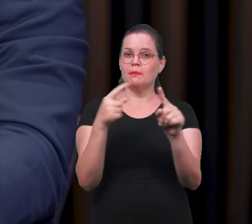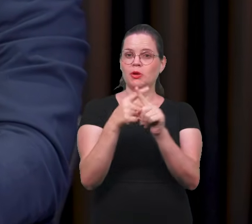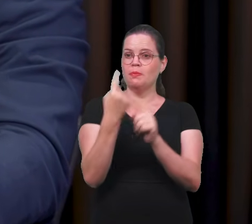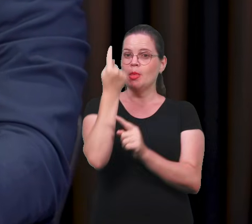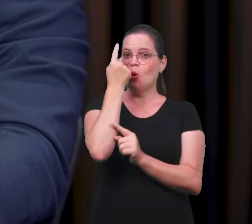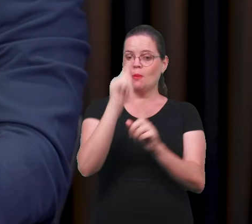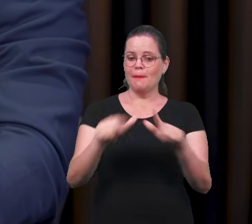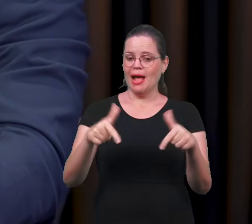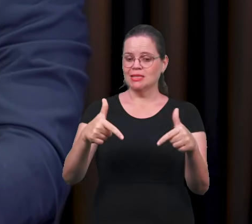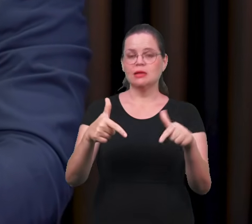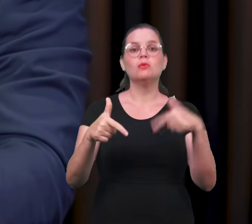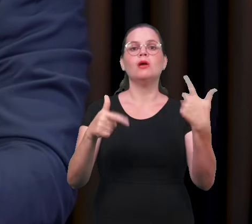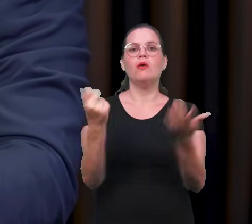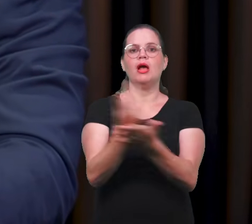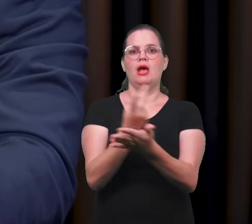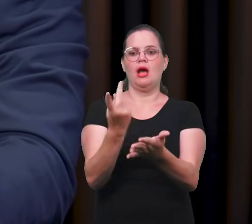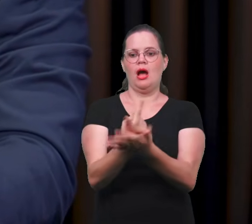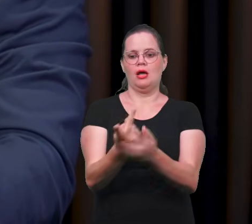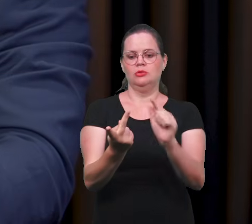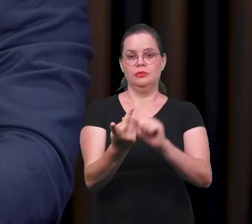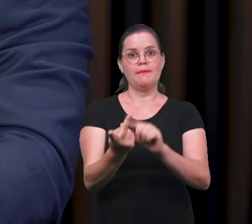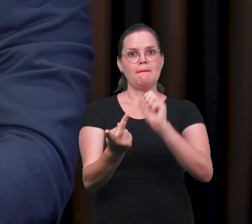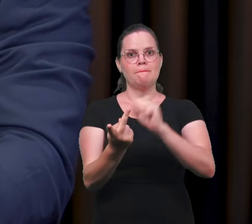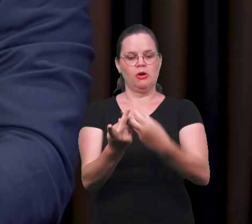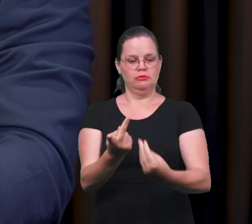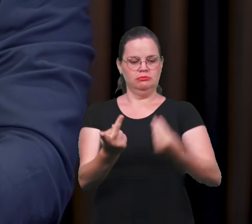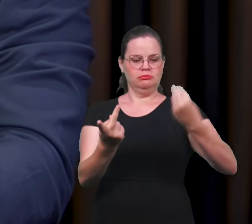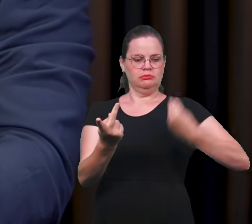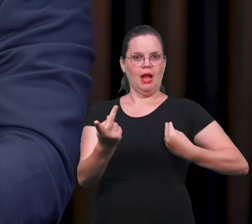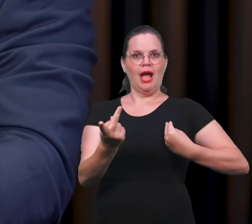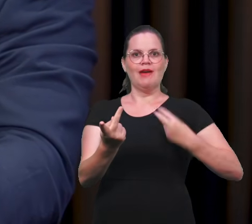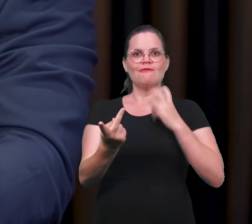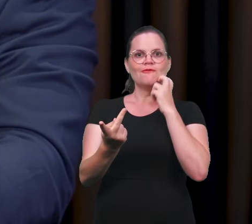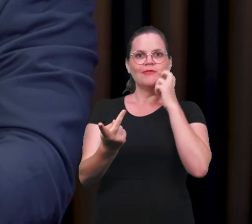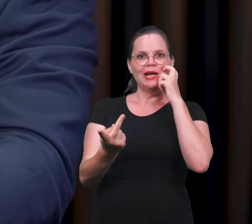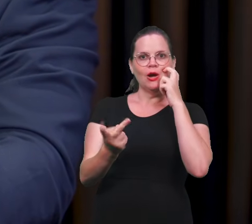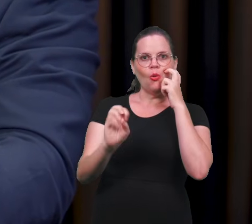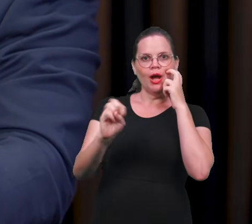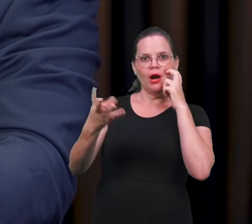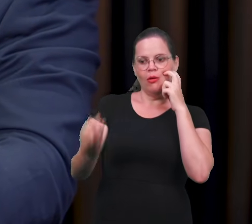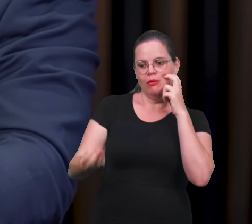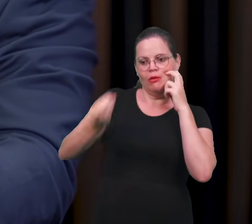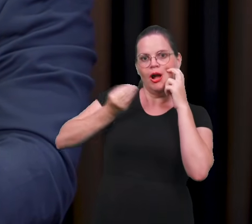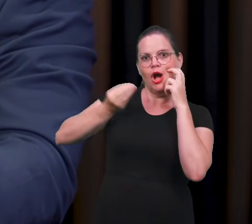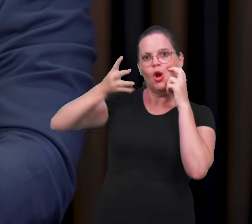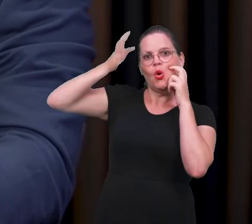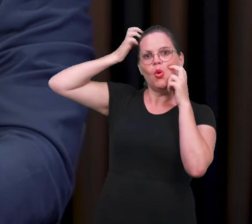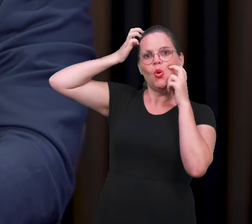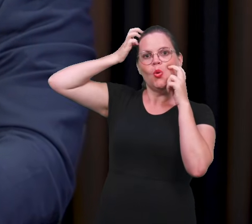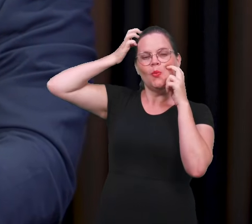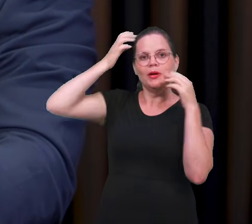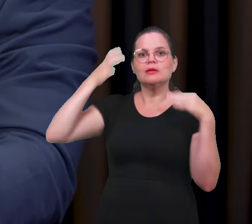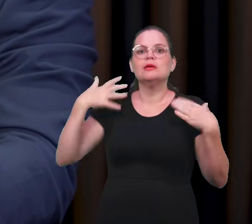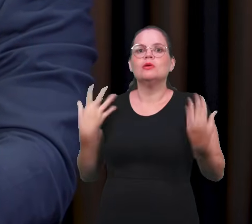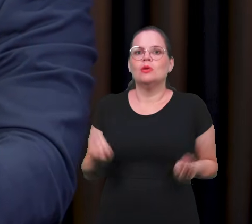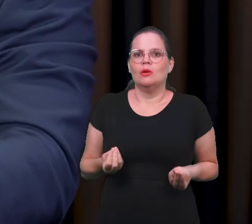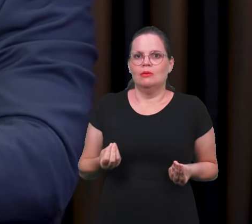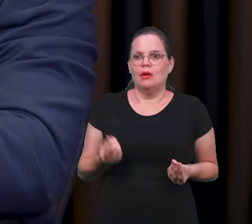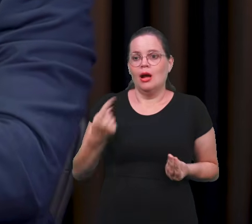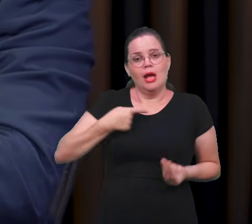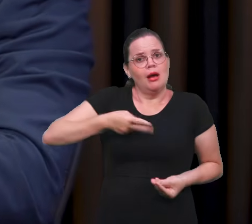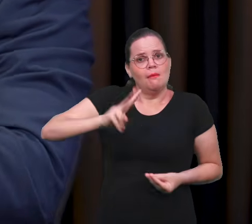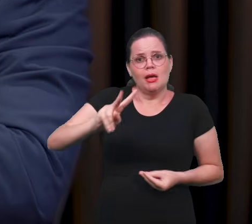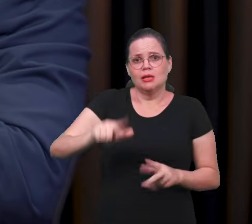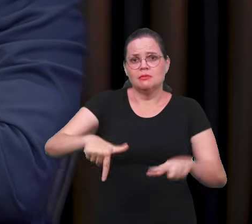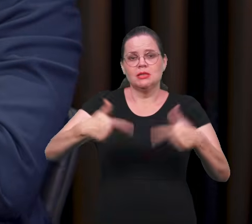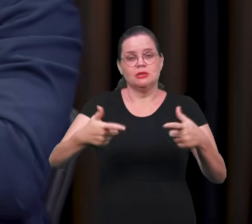em relação a esse coração do homem. E nós precisamos preparar esse coração. Nós